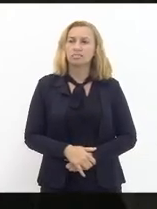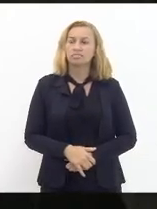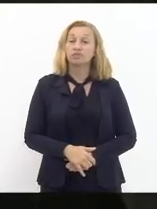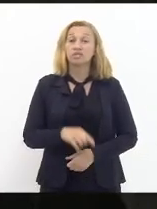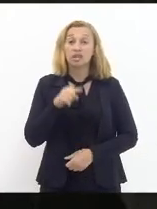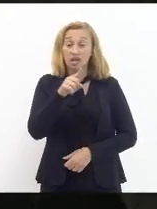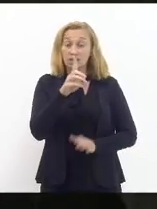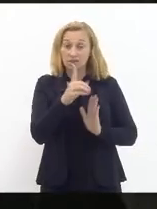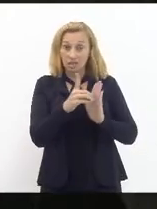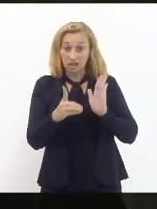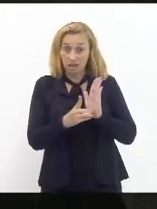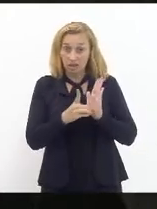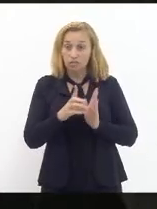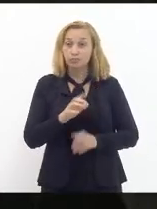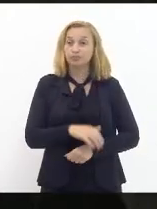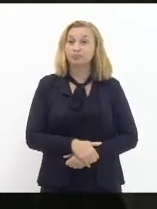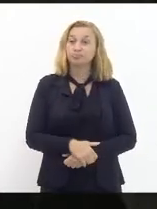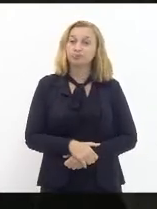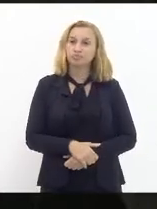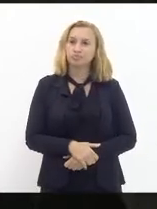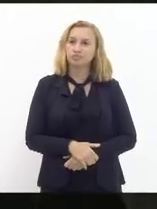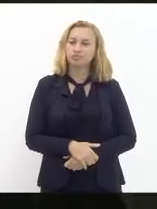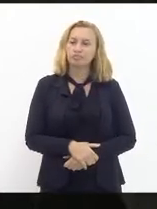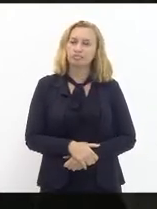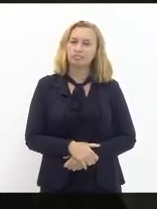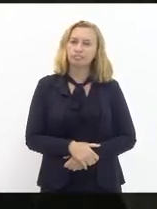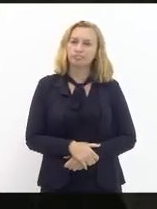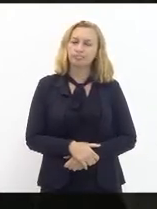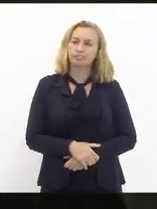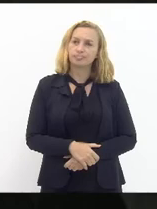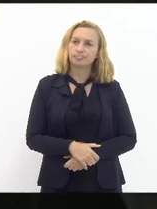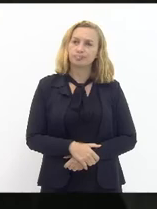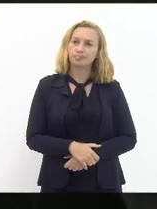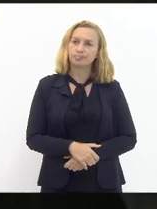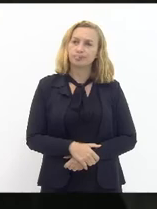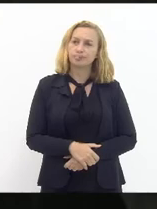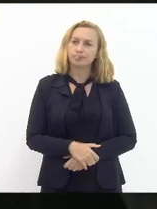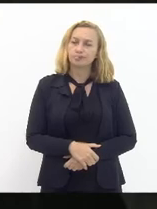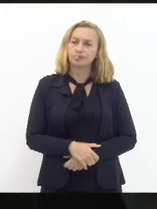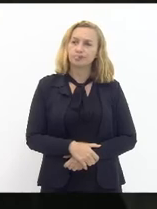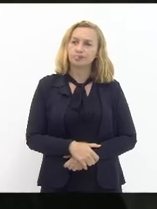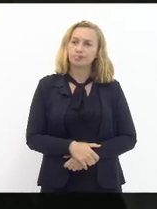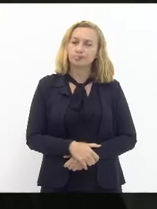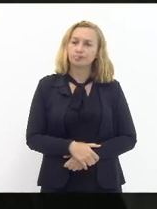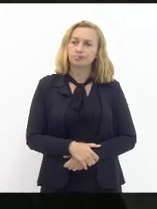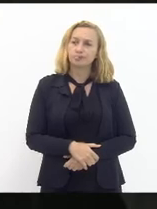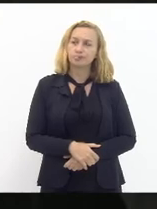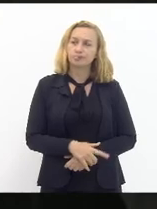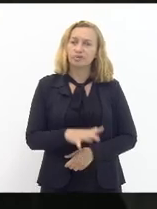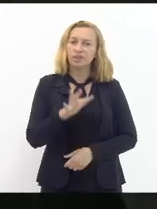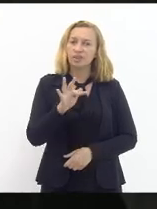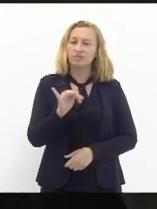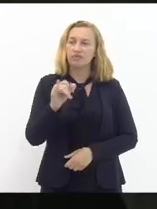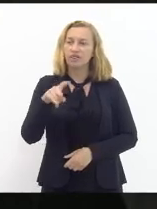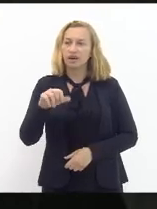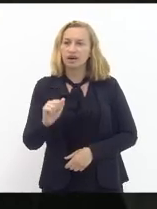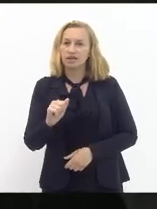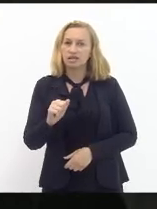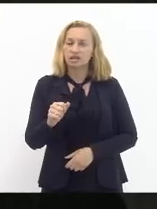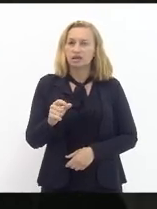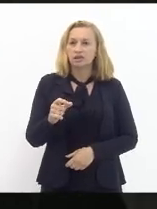este decreto, ele fornece essa faixa com